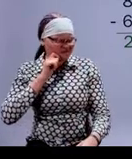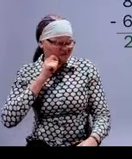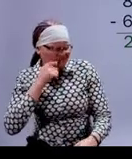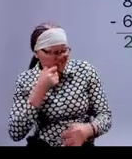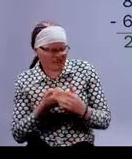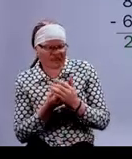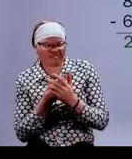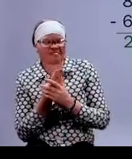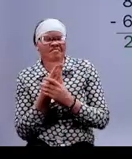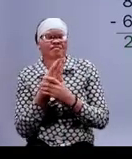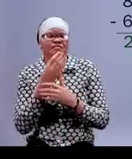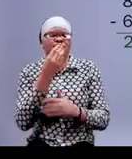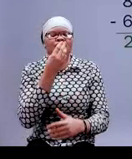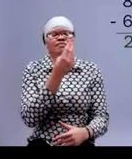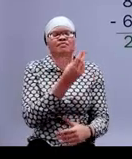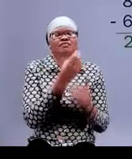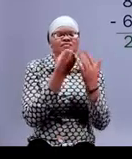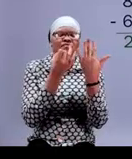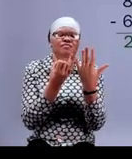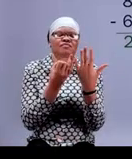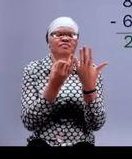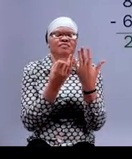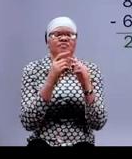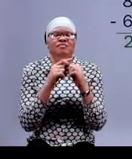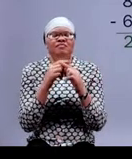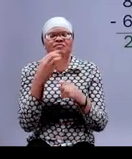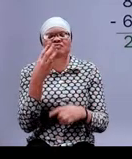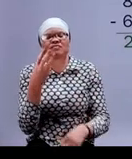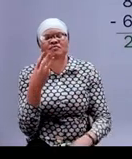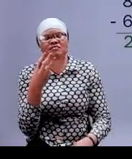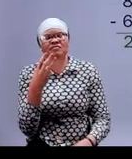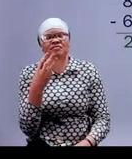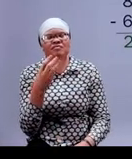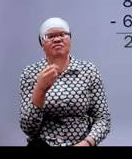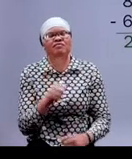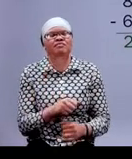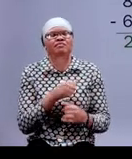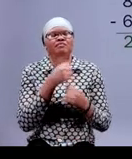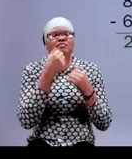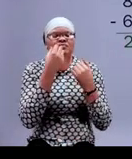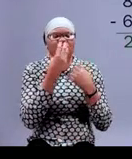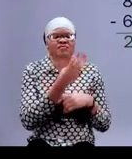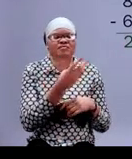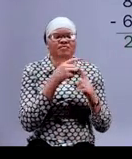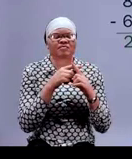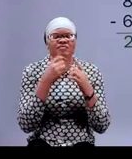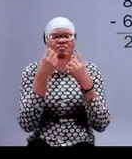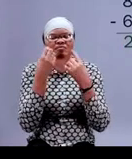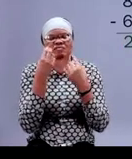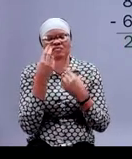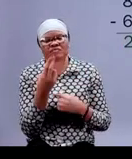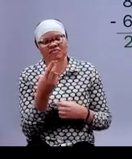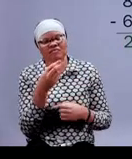prova 27 x 3 3 x 7 21 vai 2 3 x 2